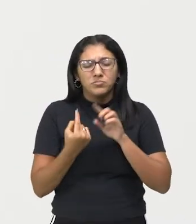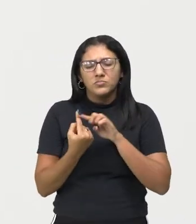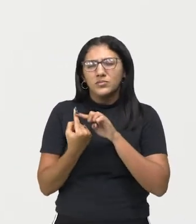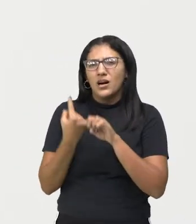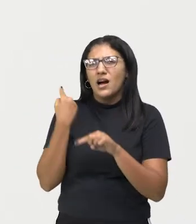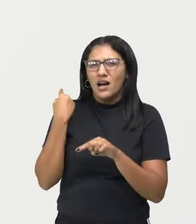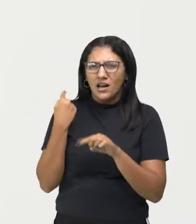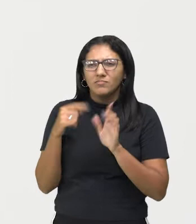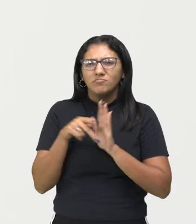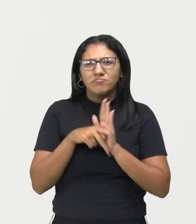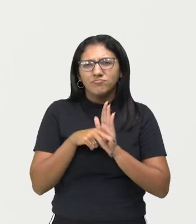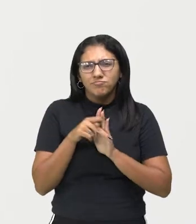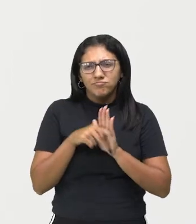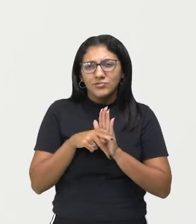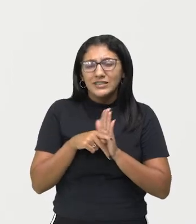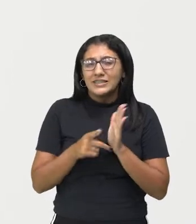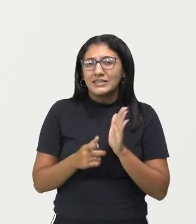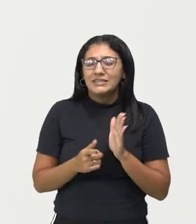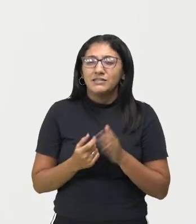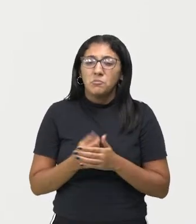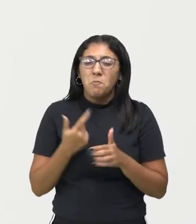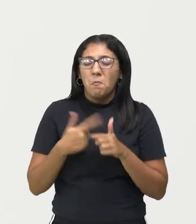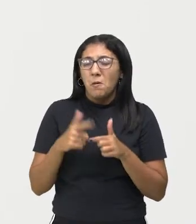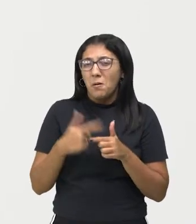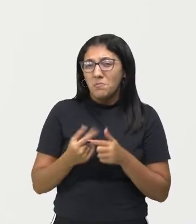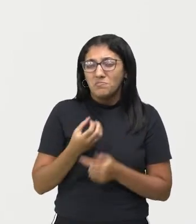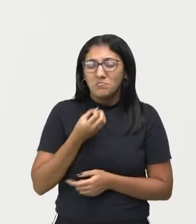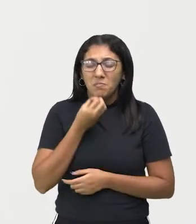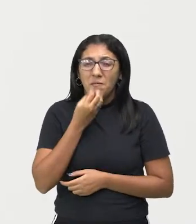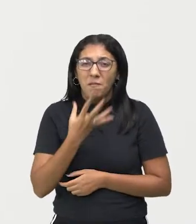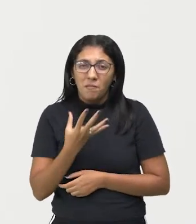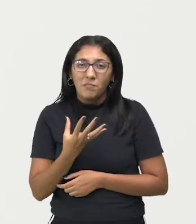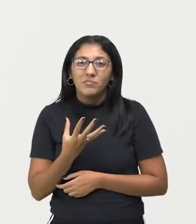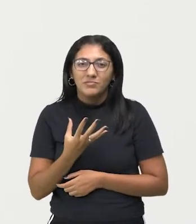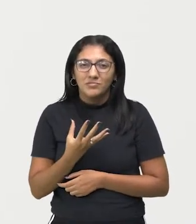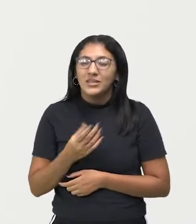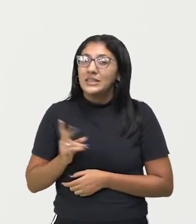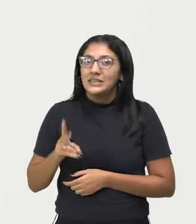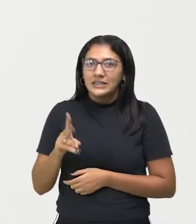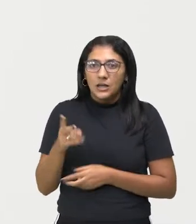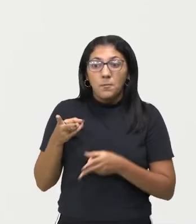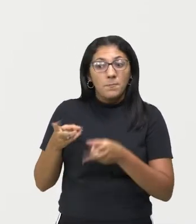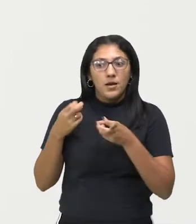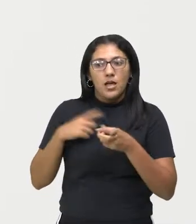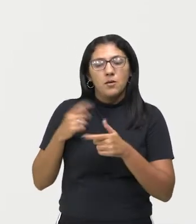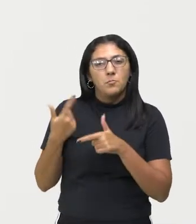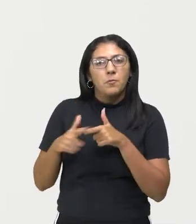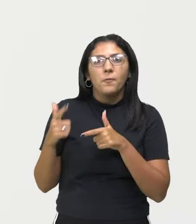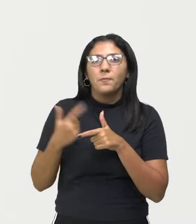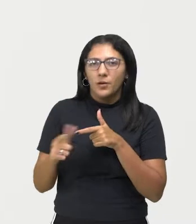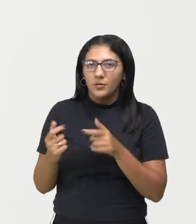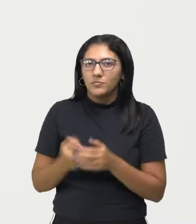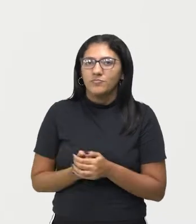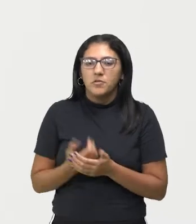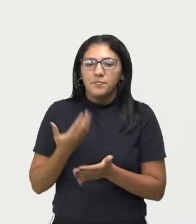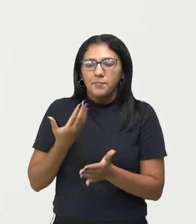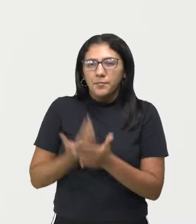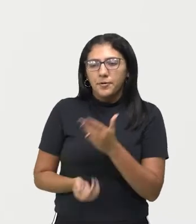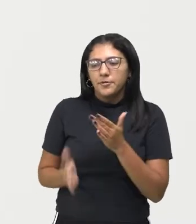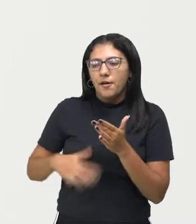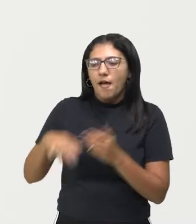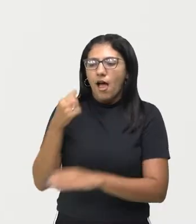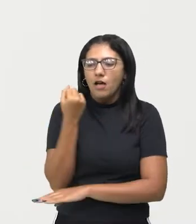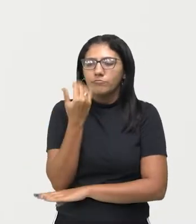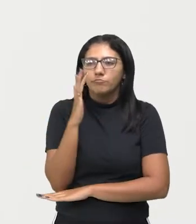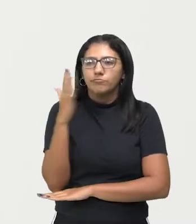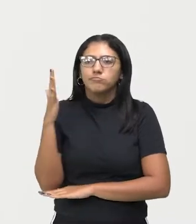foi considerado que teriam mais vantagens do que desvantagens. Por quê? Se perdeu uma grande área de floresta, né,